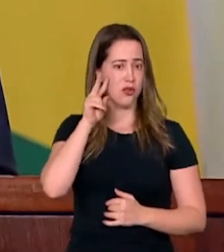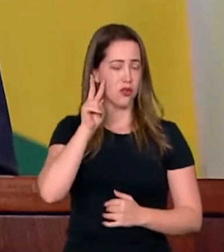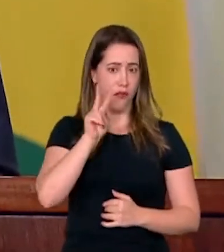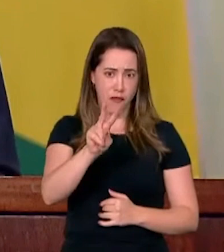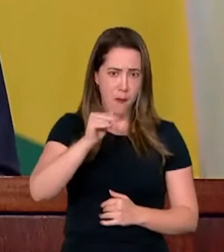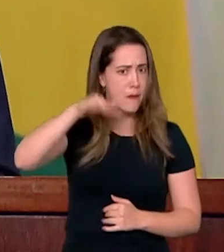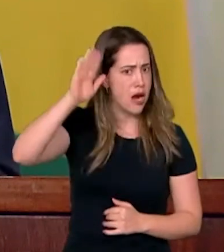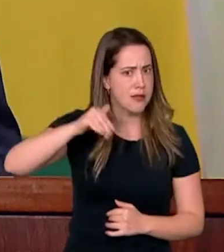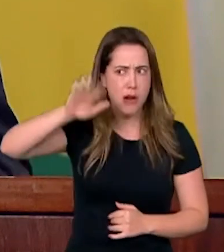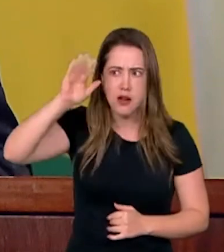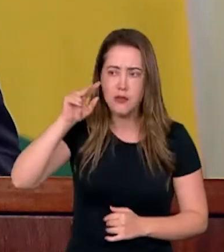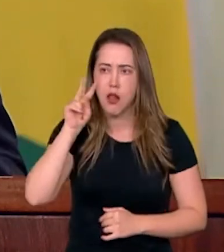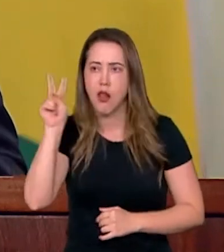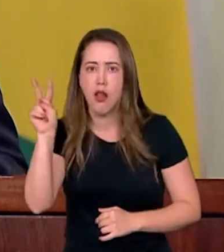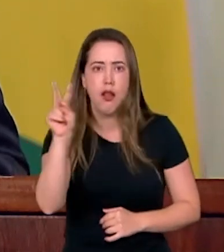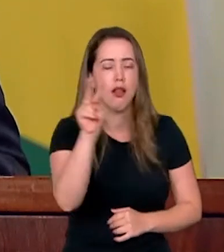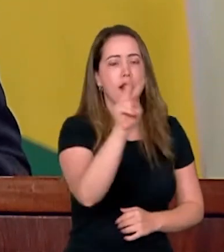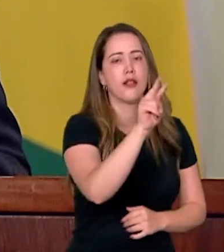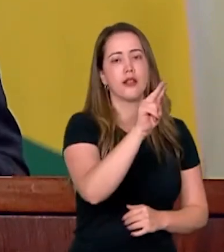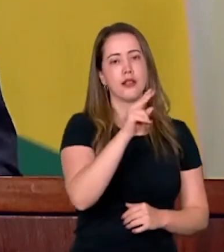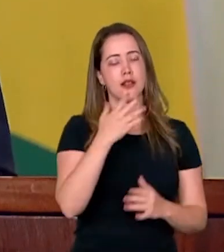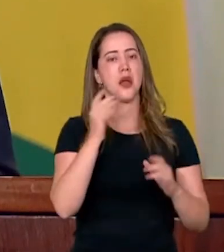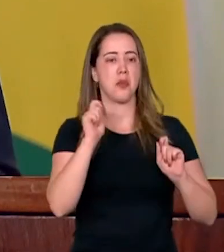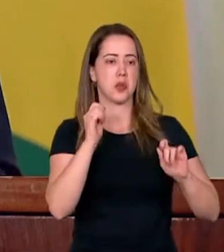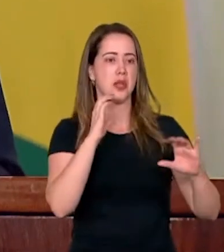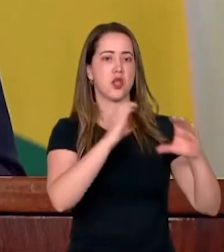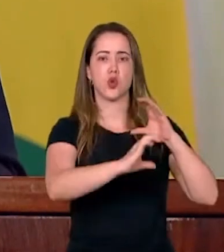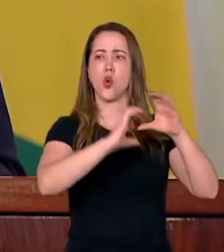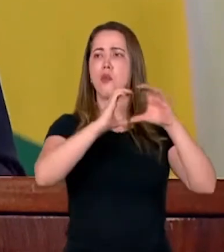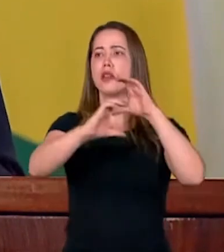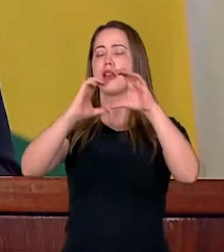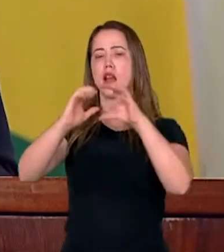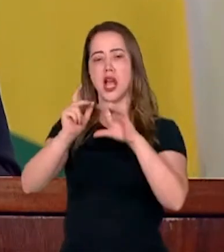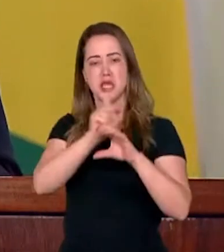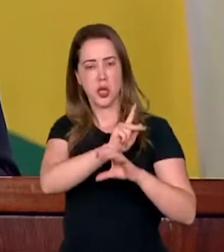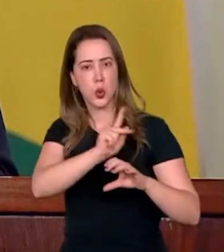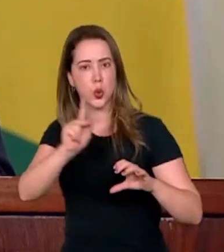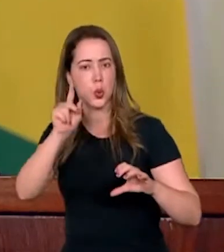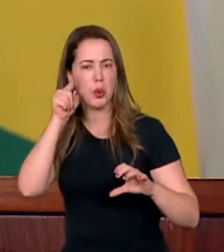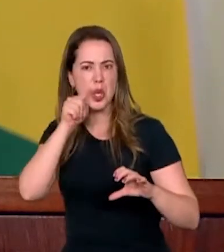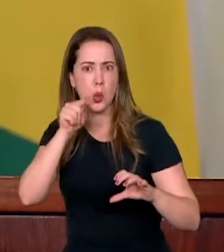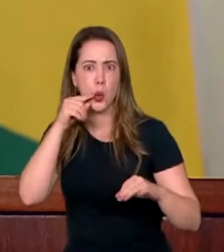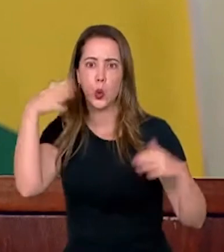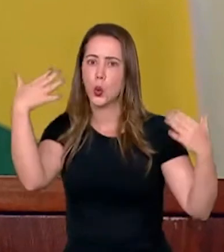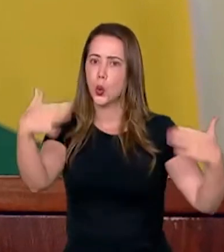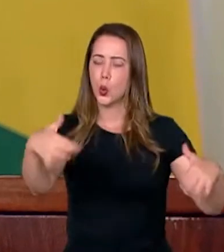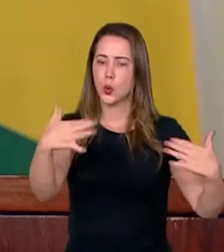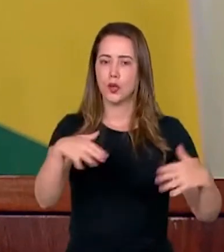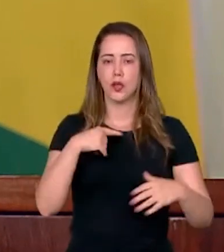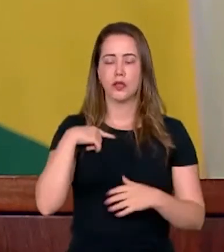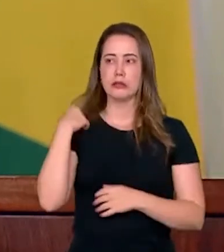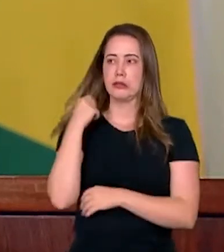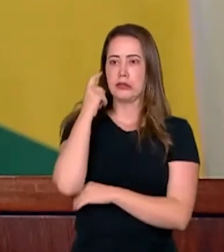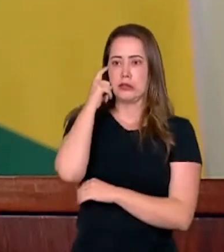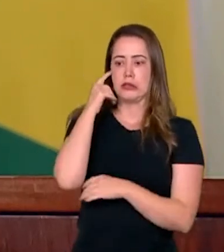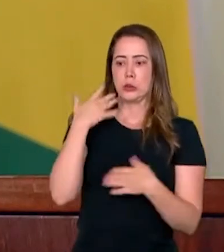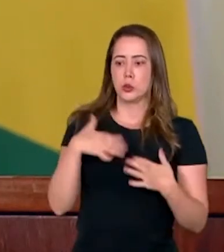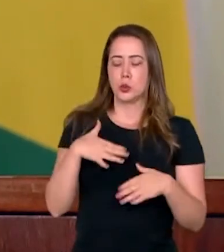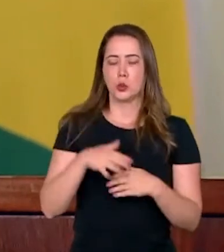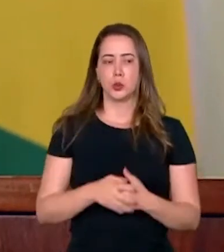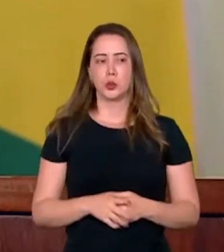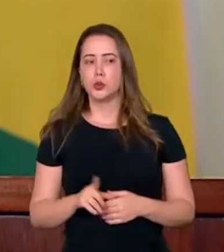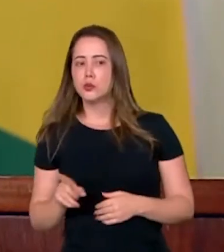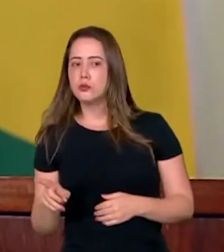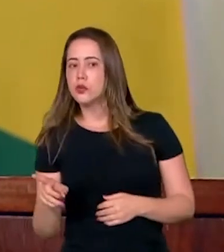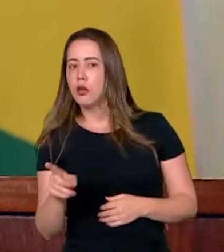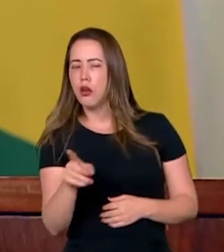capacidade de comunicação extraordinária. E eu fiquei pensando, bem, desses